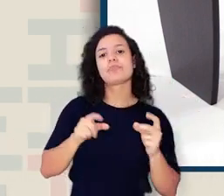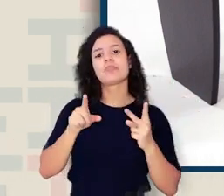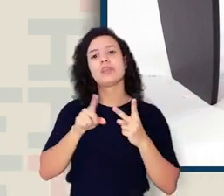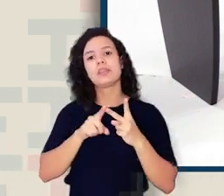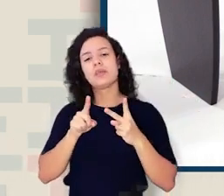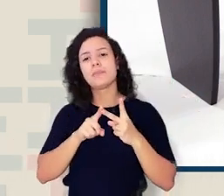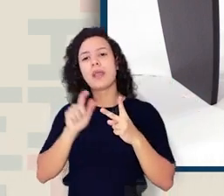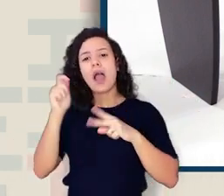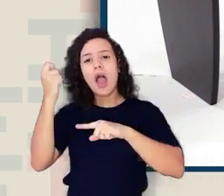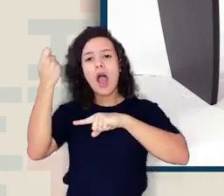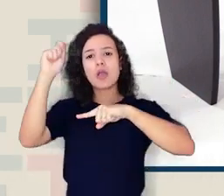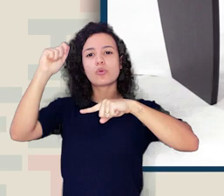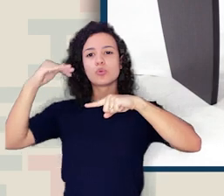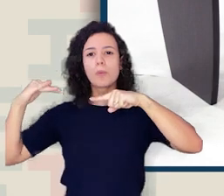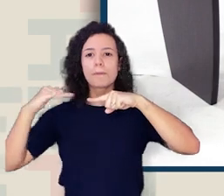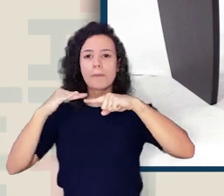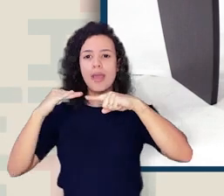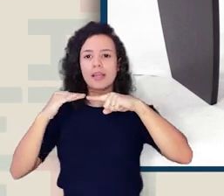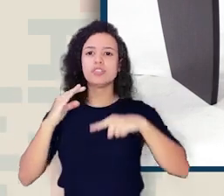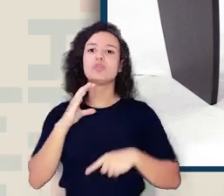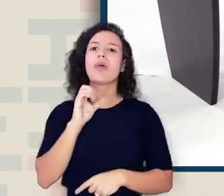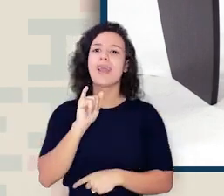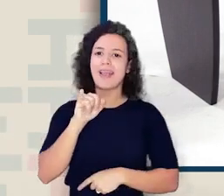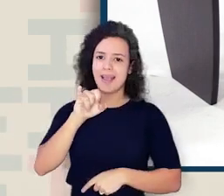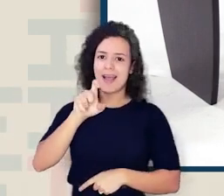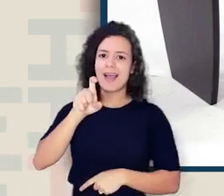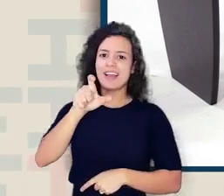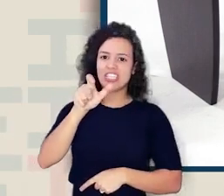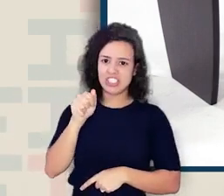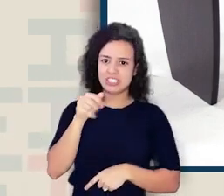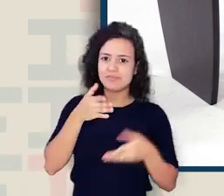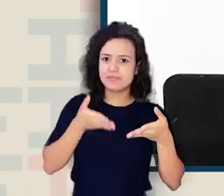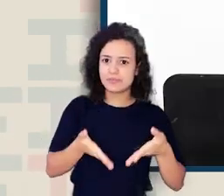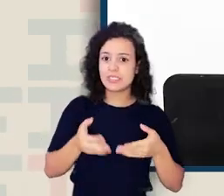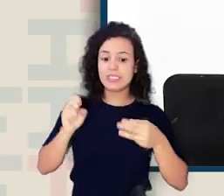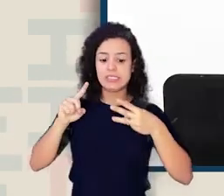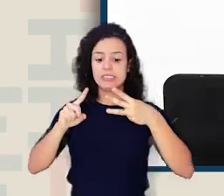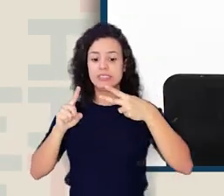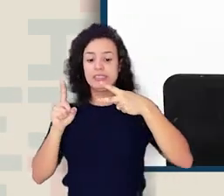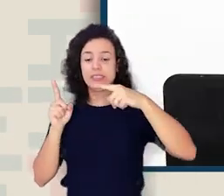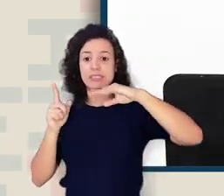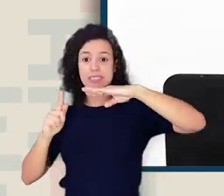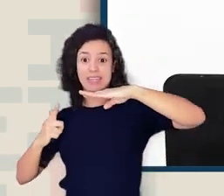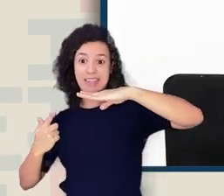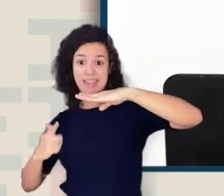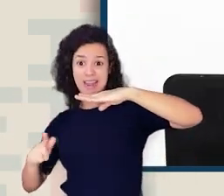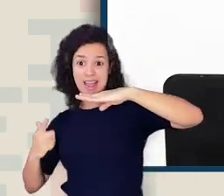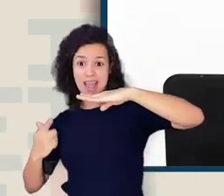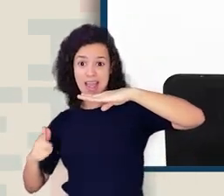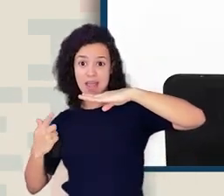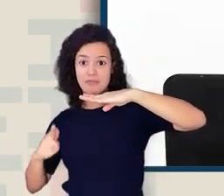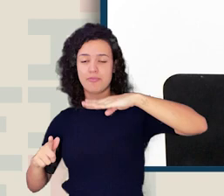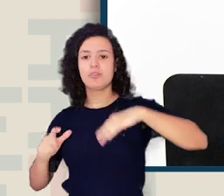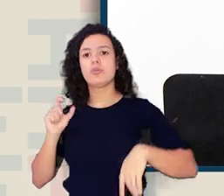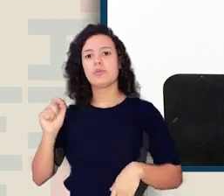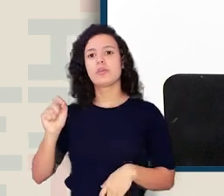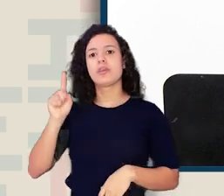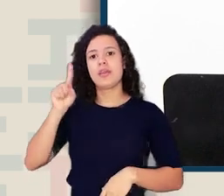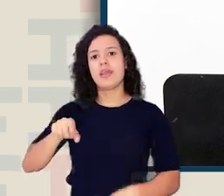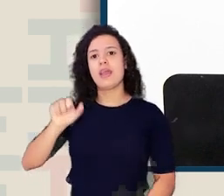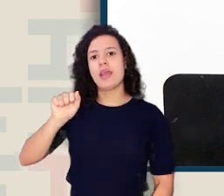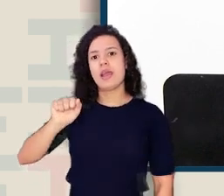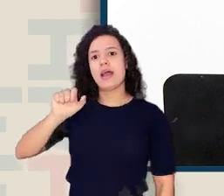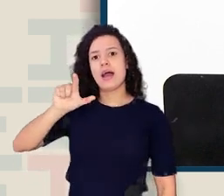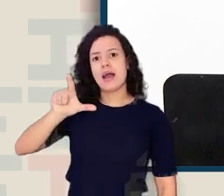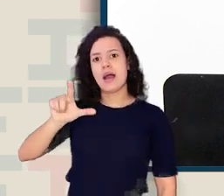o sentido agudo, médio, caixa, e para um sentido de exploração sonora mais grave, trazidos